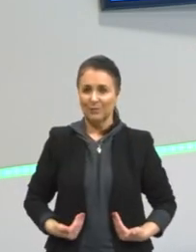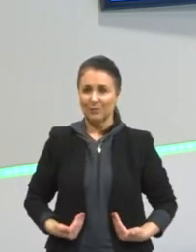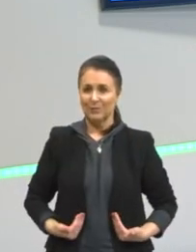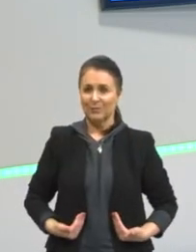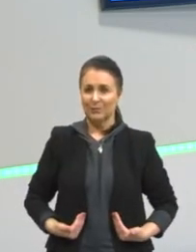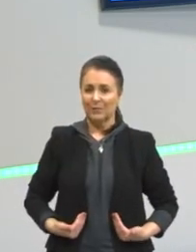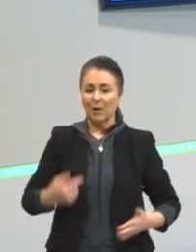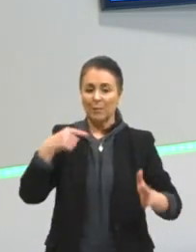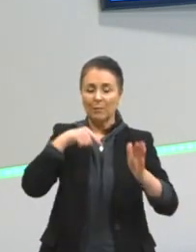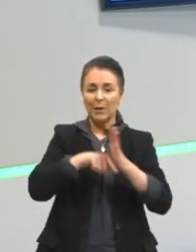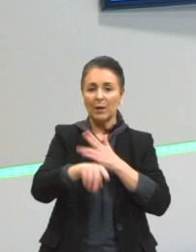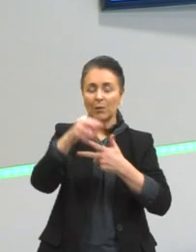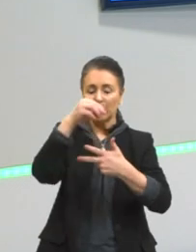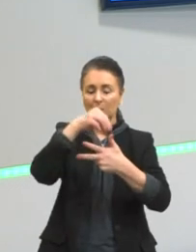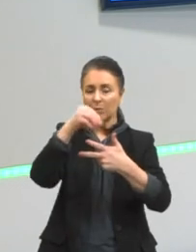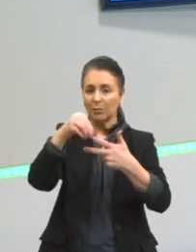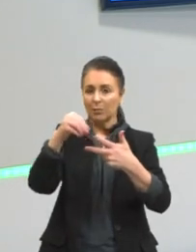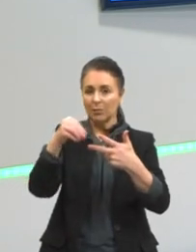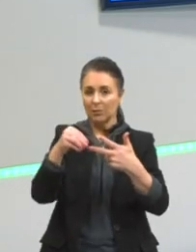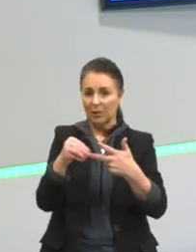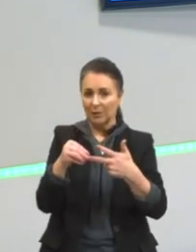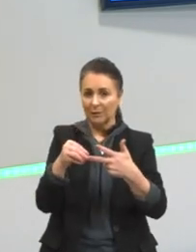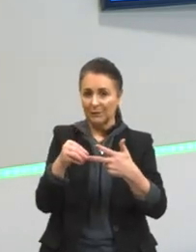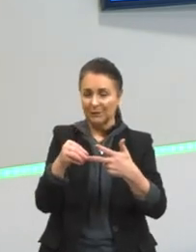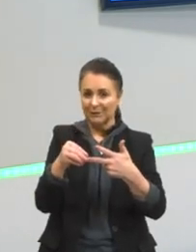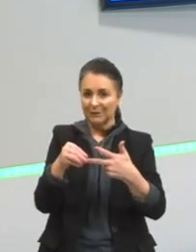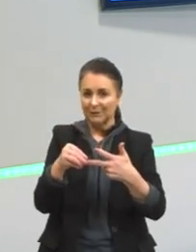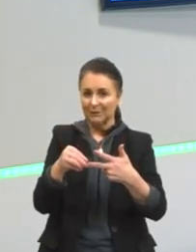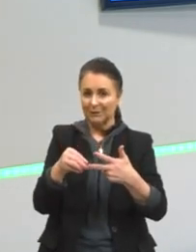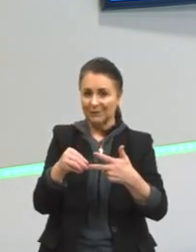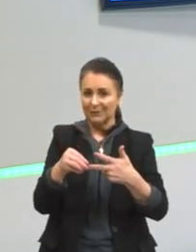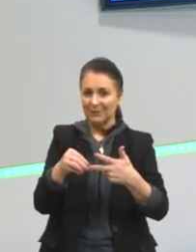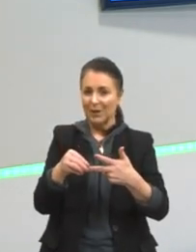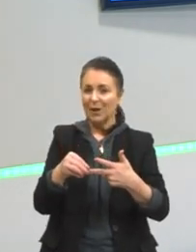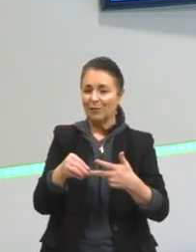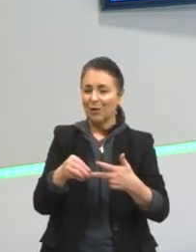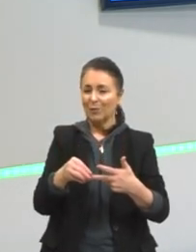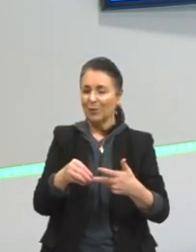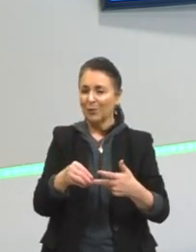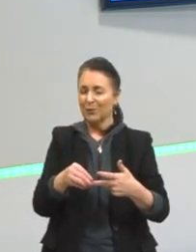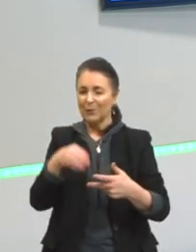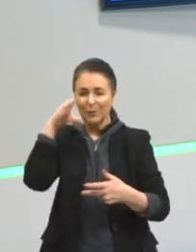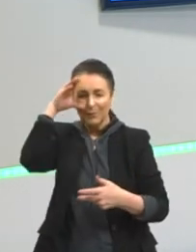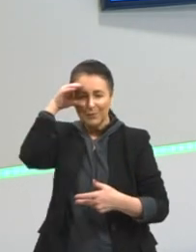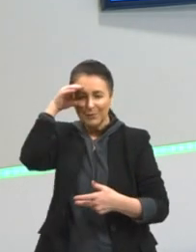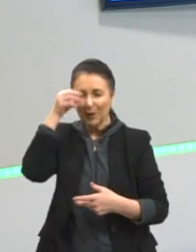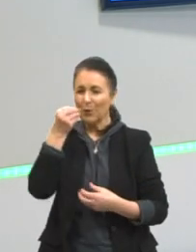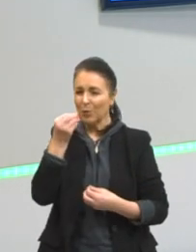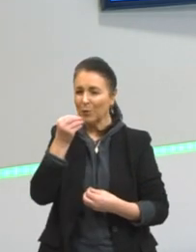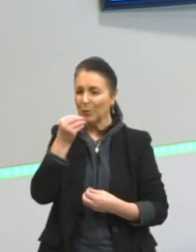as questões doer vamos ver como é que tá o teu conhecimento